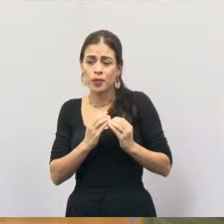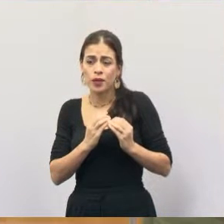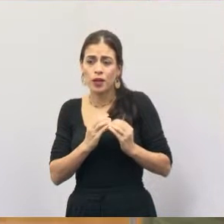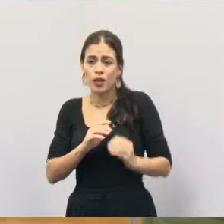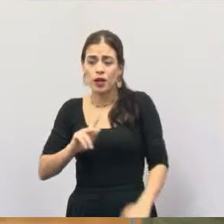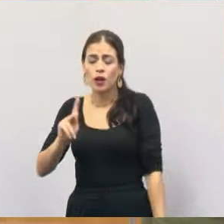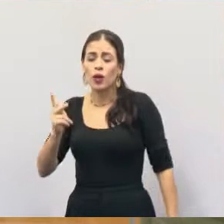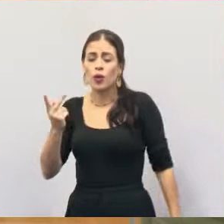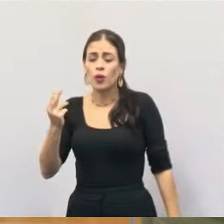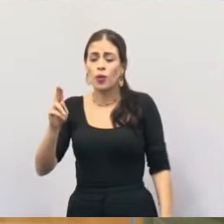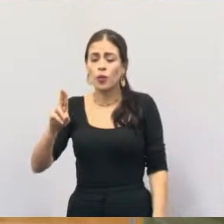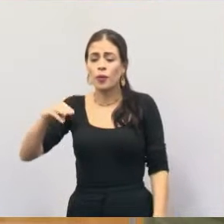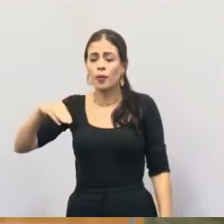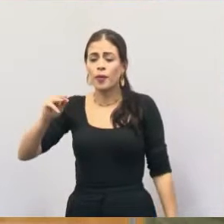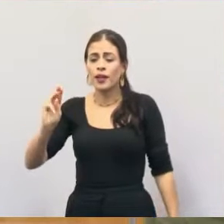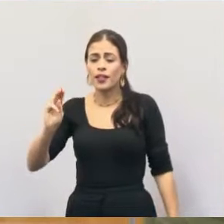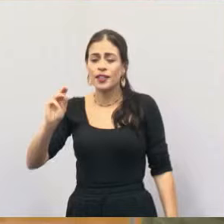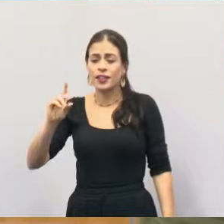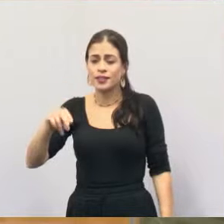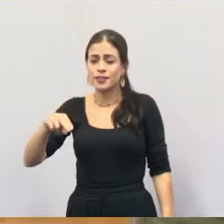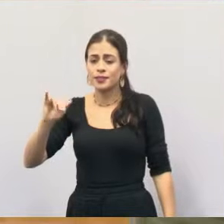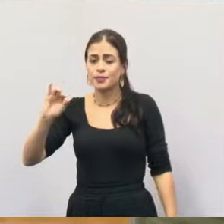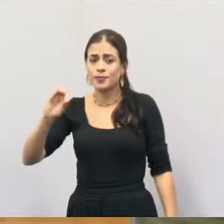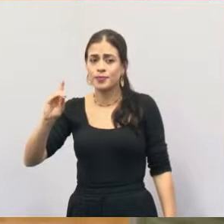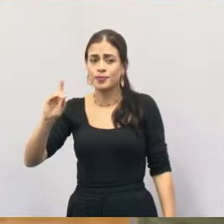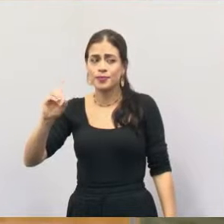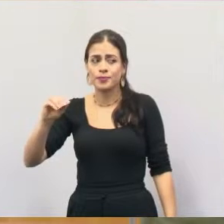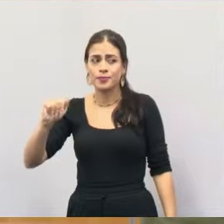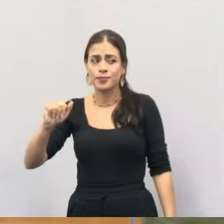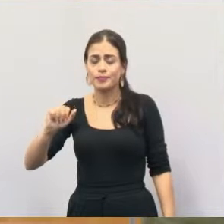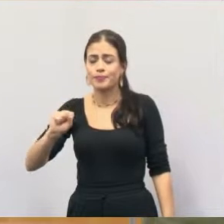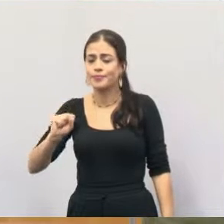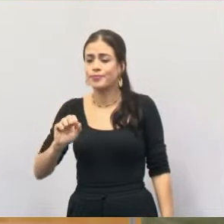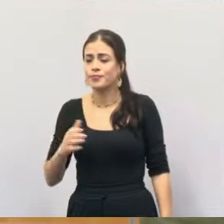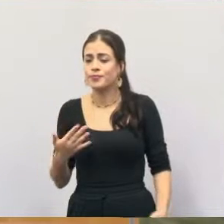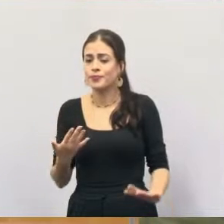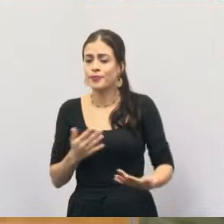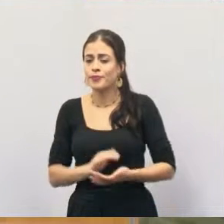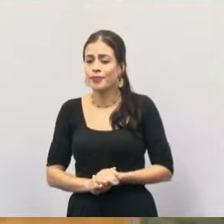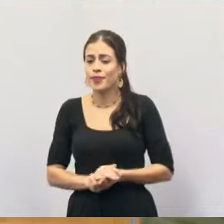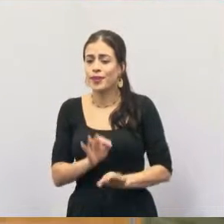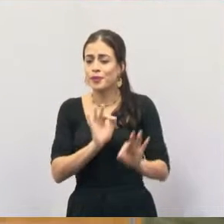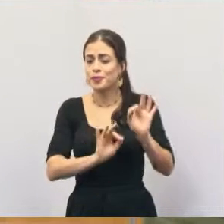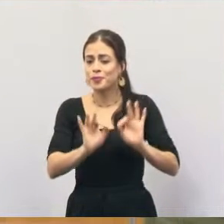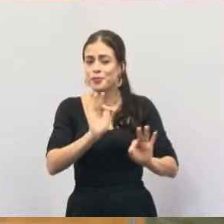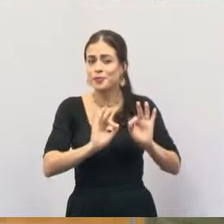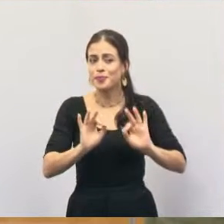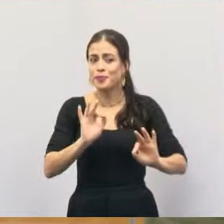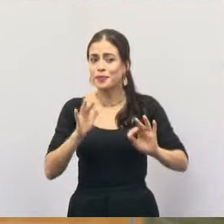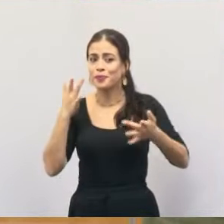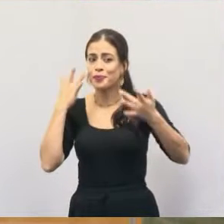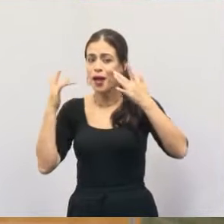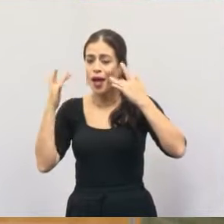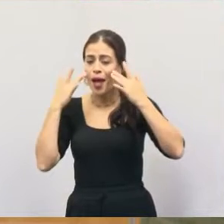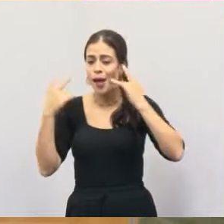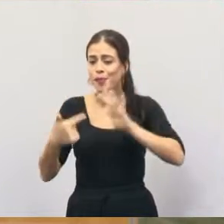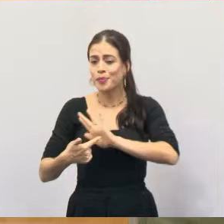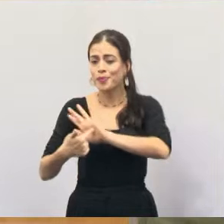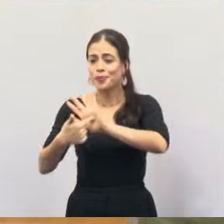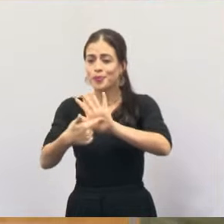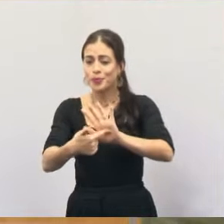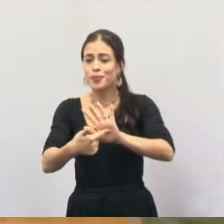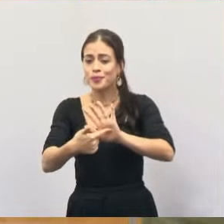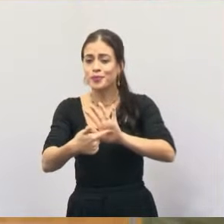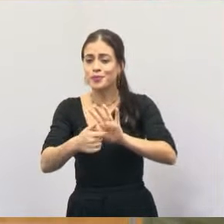Humanidas Trupe, com o qual estava preparando seus espetáculos para apresentações em editais